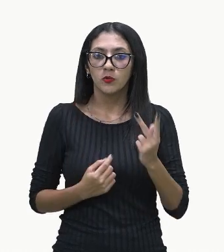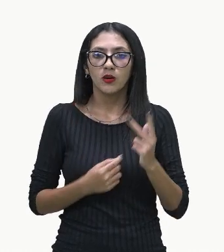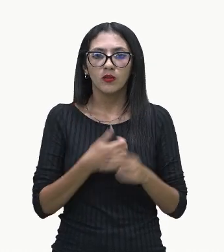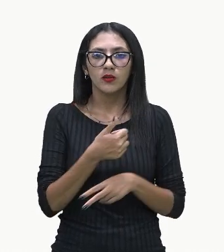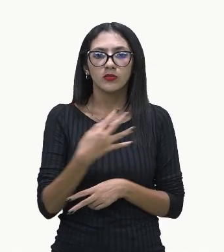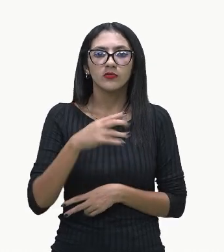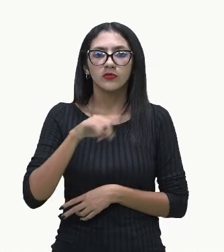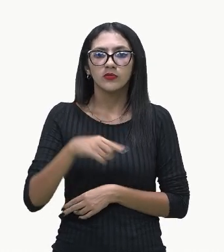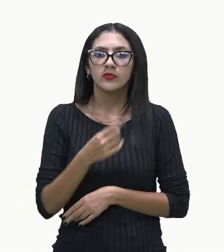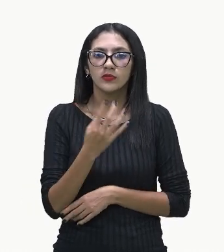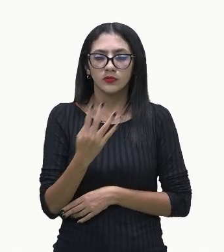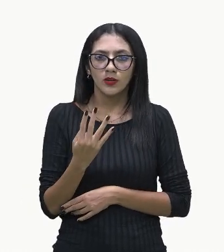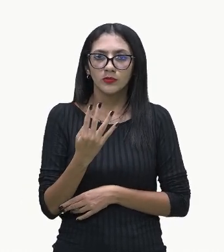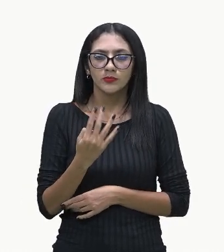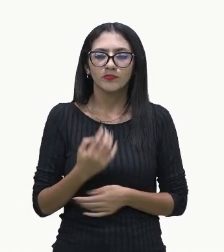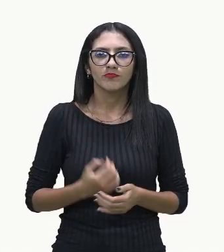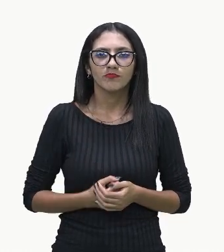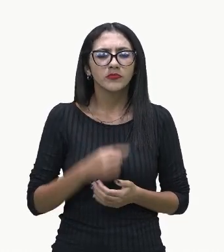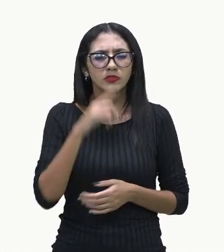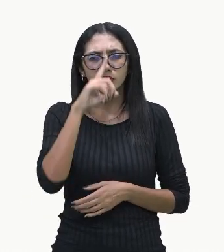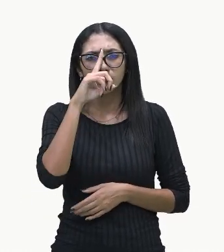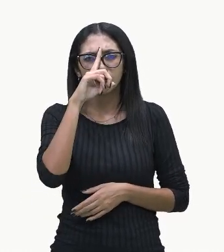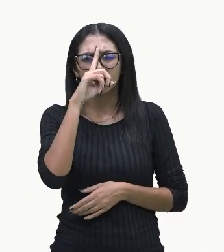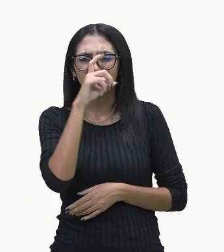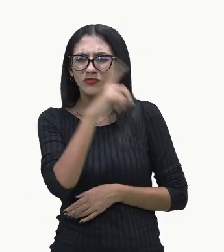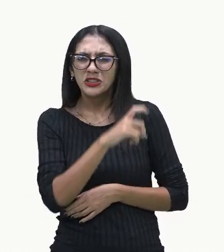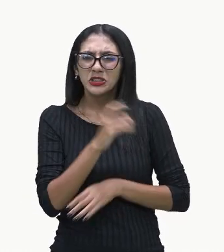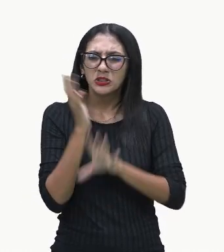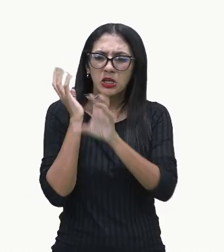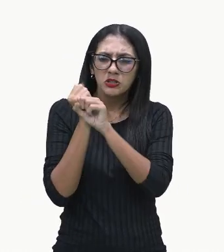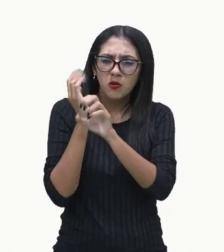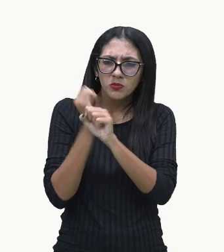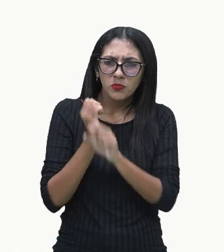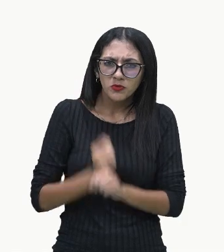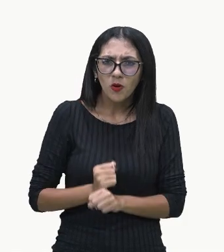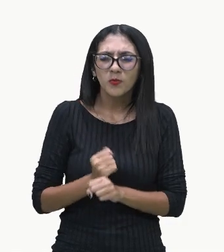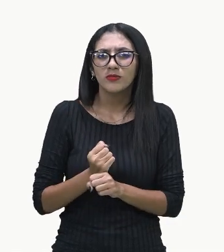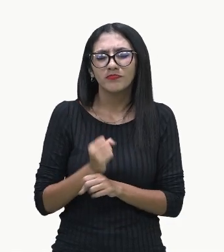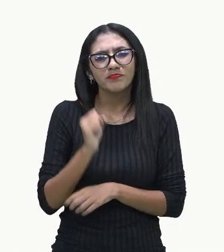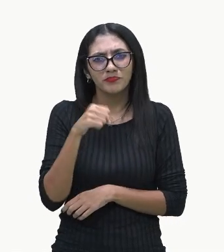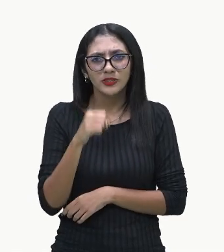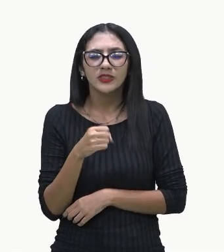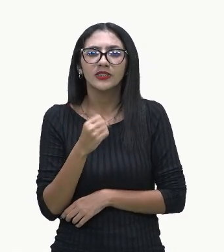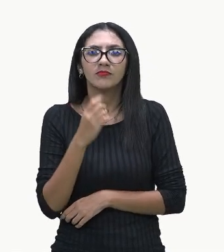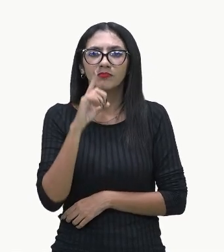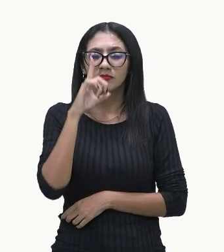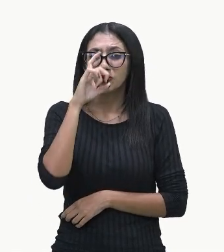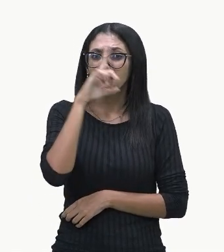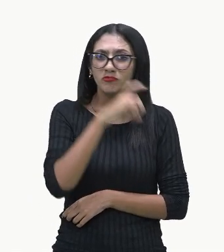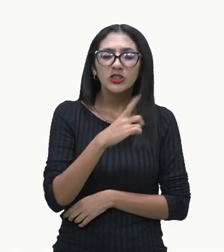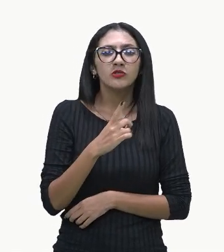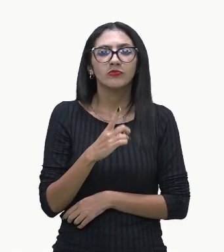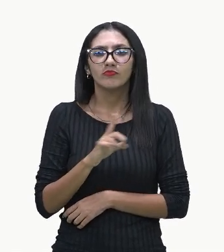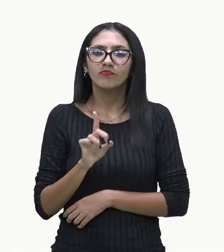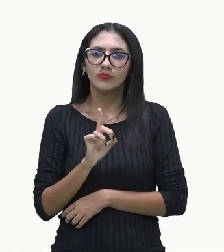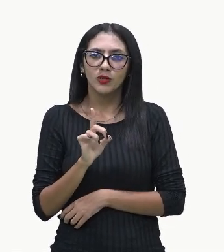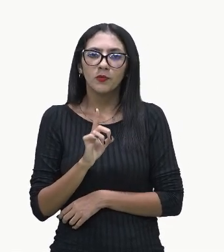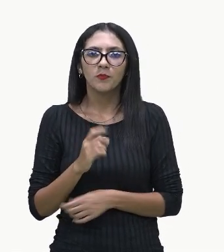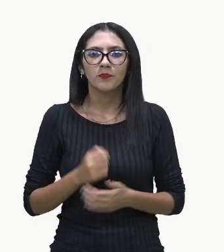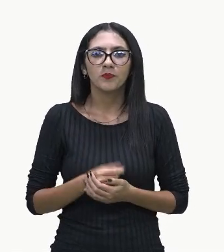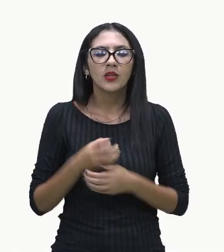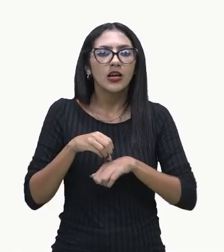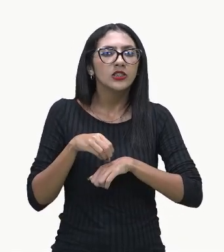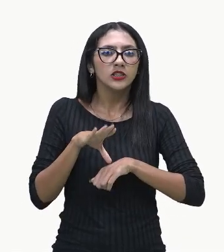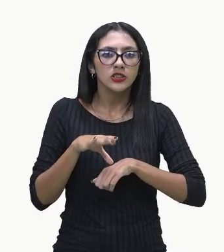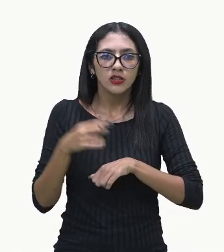14,4. Complicado? Muito cálculo, muita fórmula? Sim. É difícil? Não. Qual é a dica? É